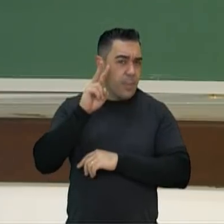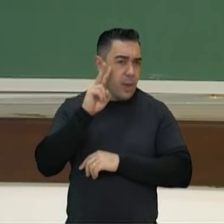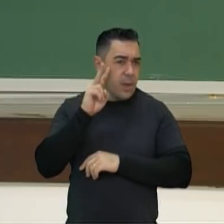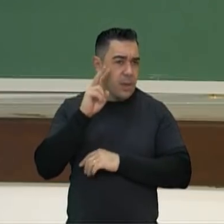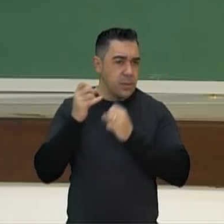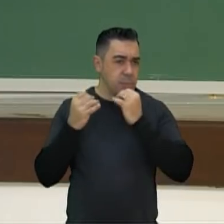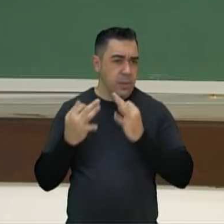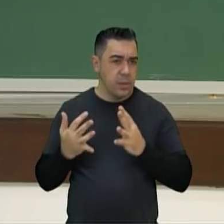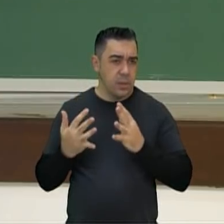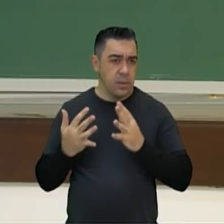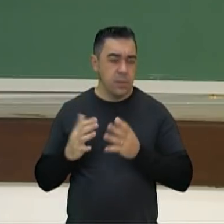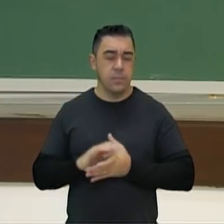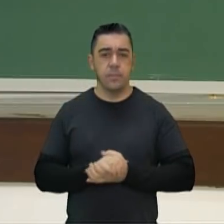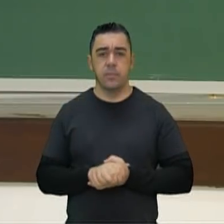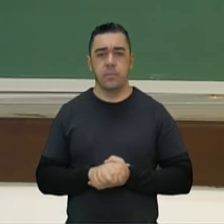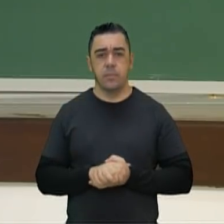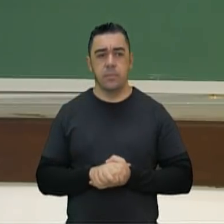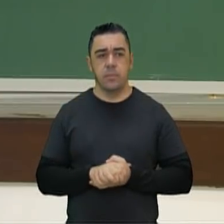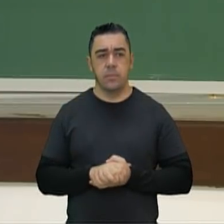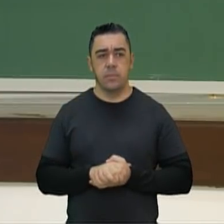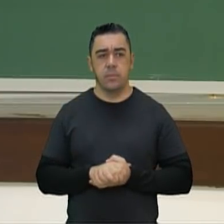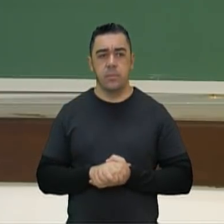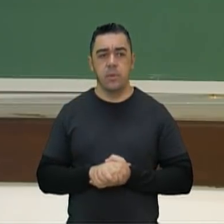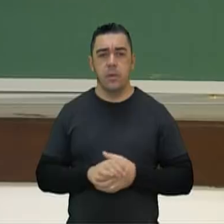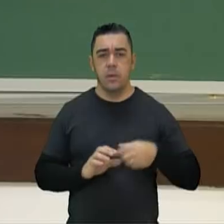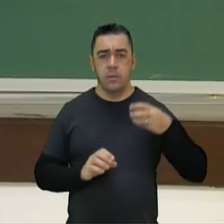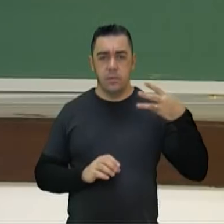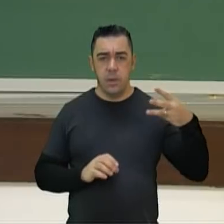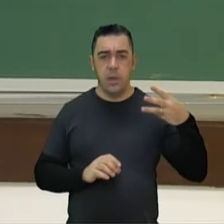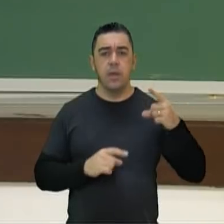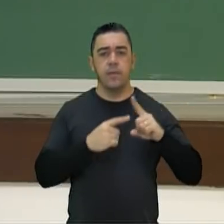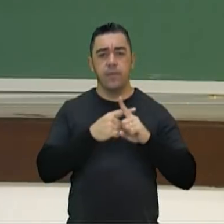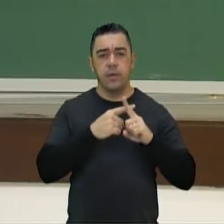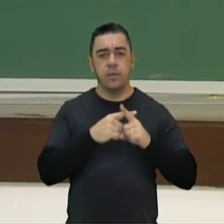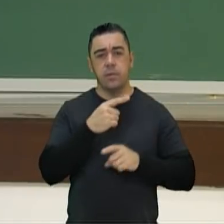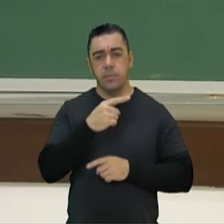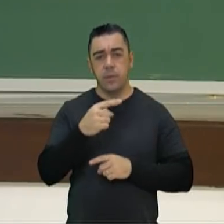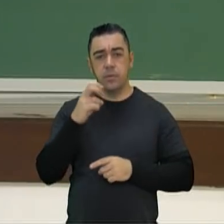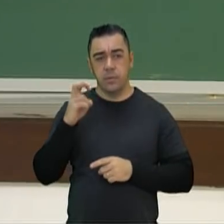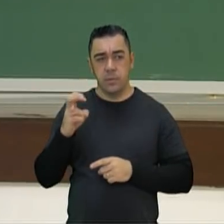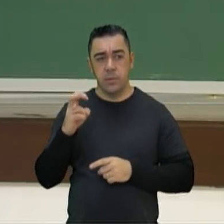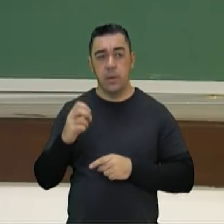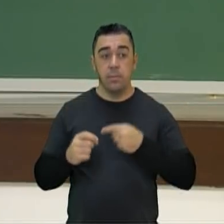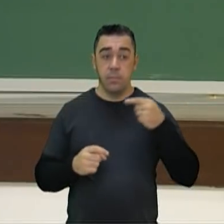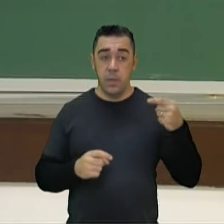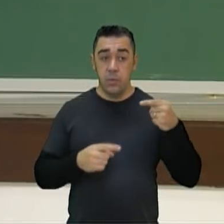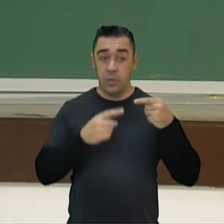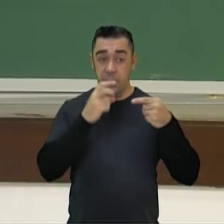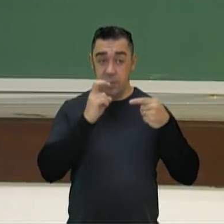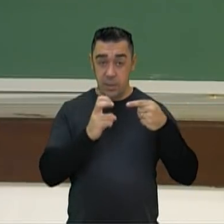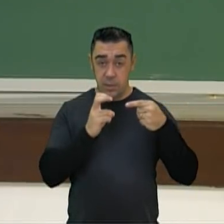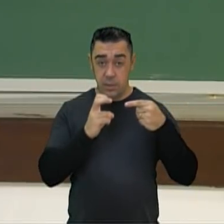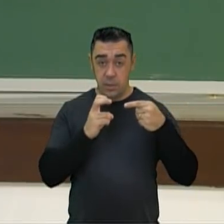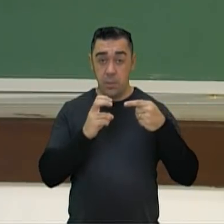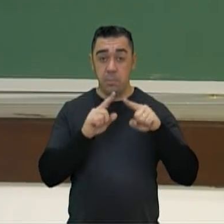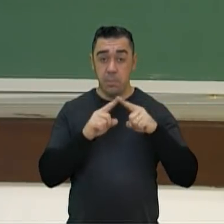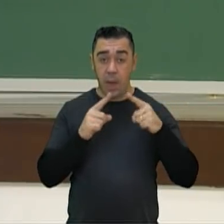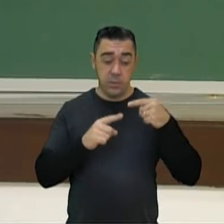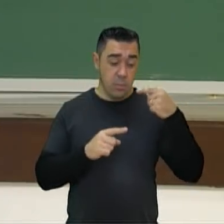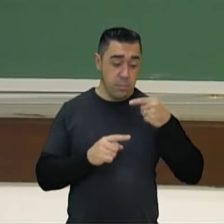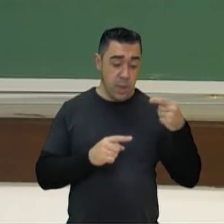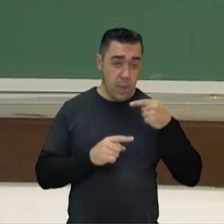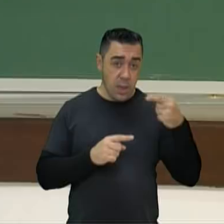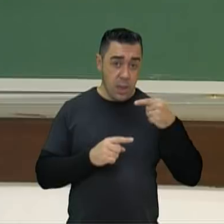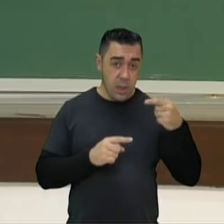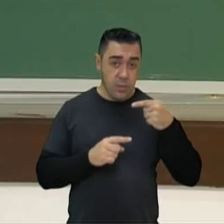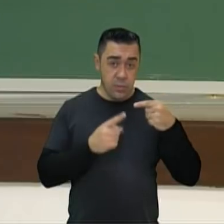oposto? 3 vezes menos 5, ele vai dar menos 15. Como é o seu